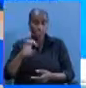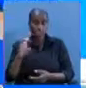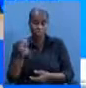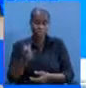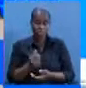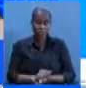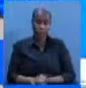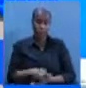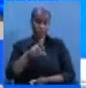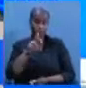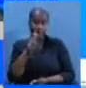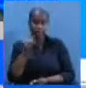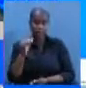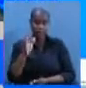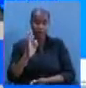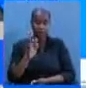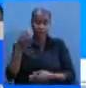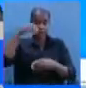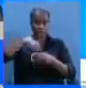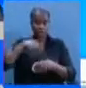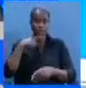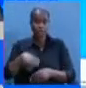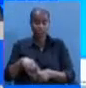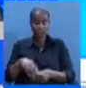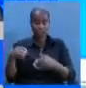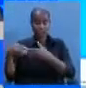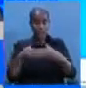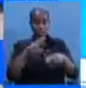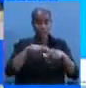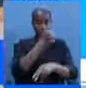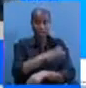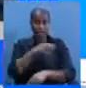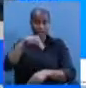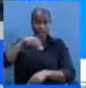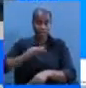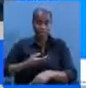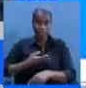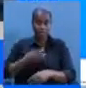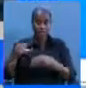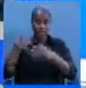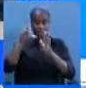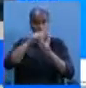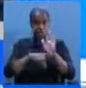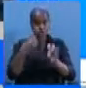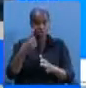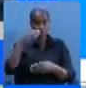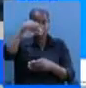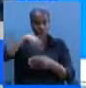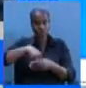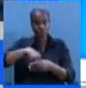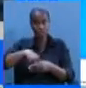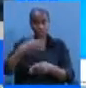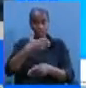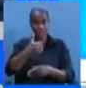e rui figueiredo foi reeleito líder da bancada do mpd é em lista única com o voto favorável de cerca de